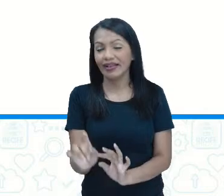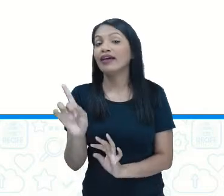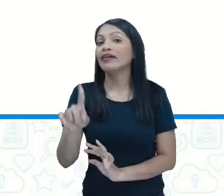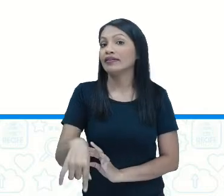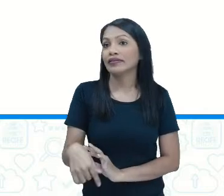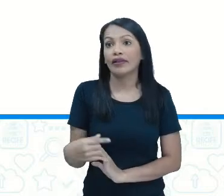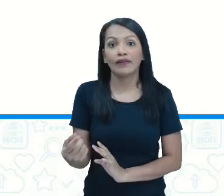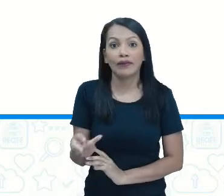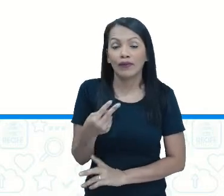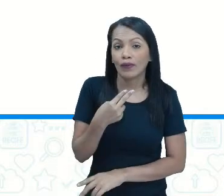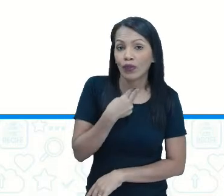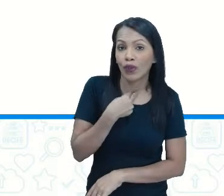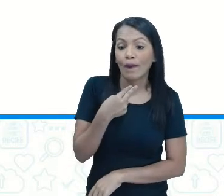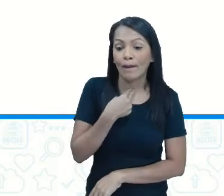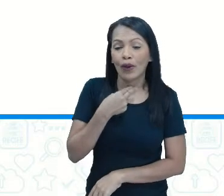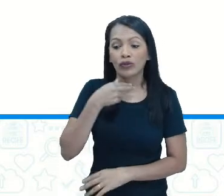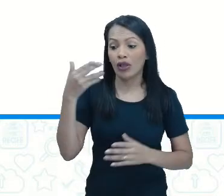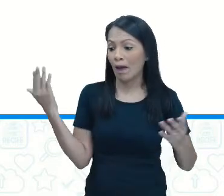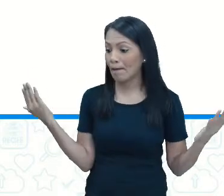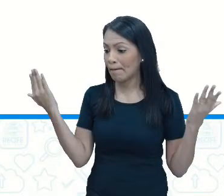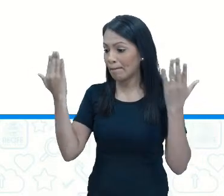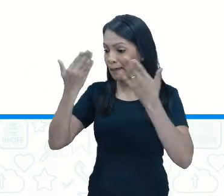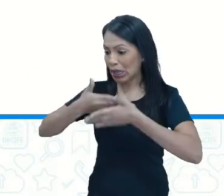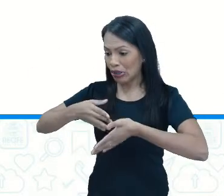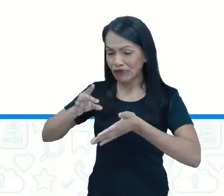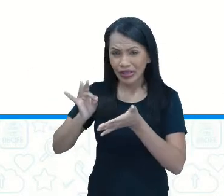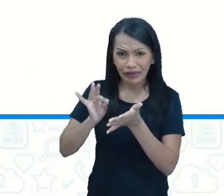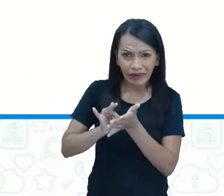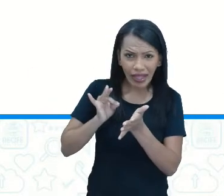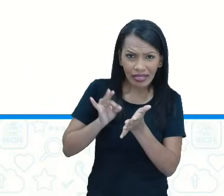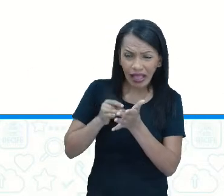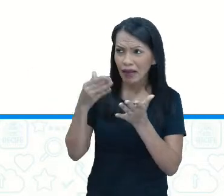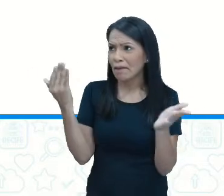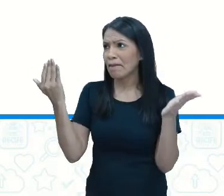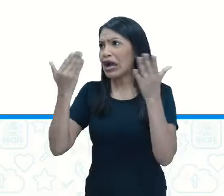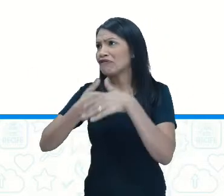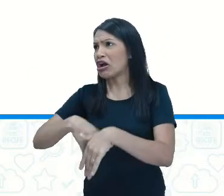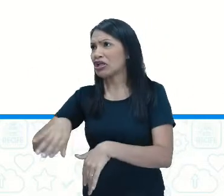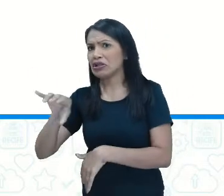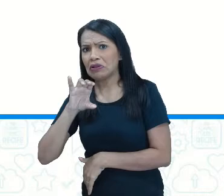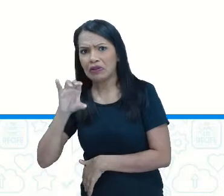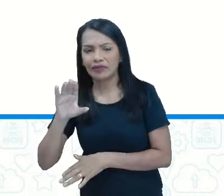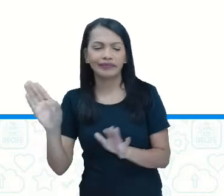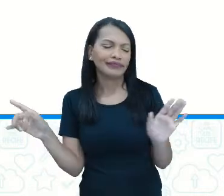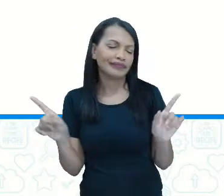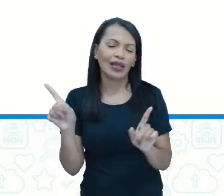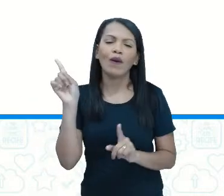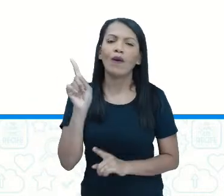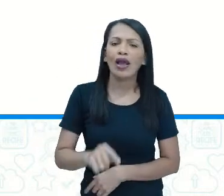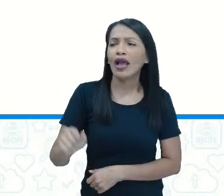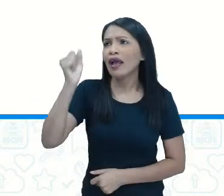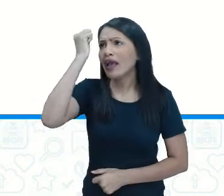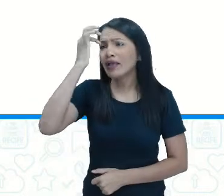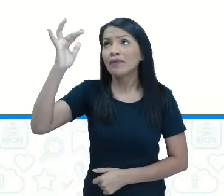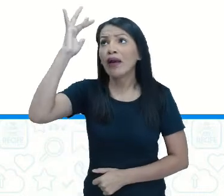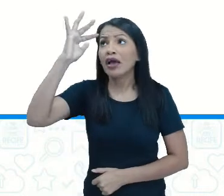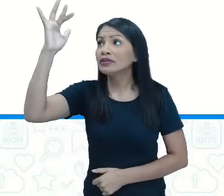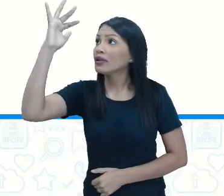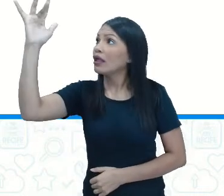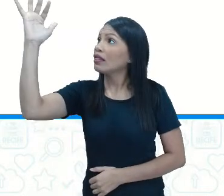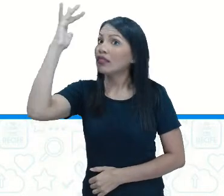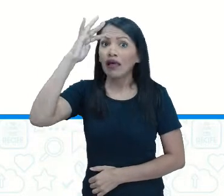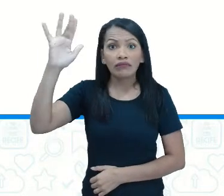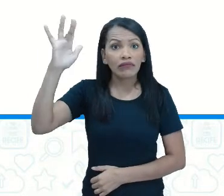Elas não podem ser comprovadas cientificamente, pois são frutos da imaginação das pessoas que as